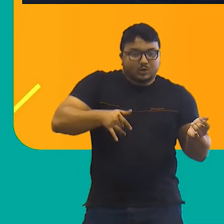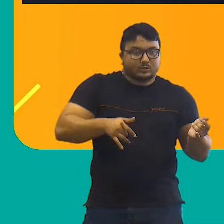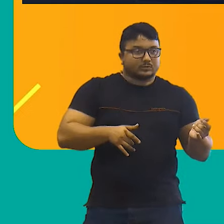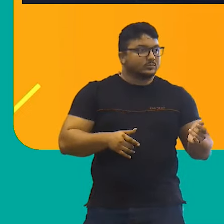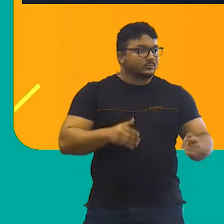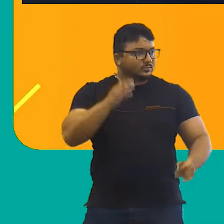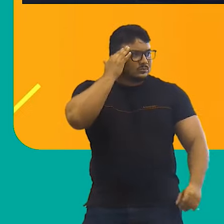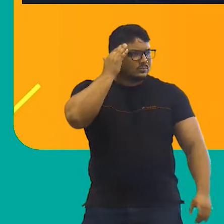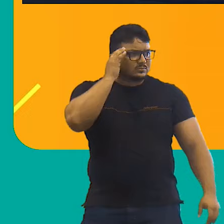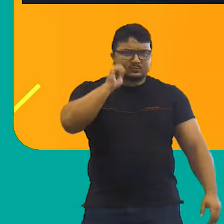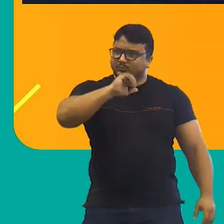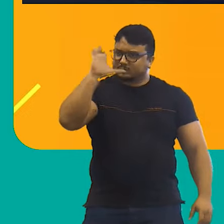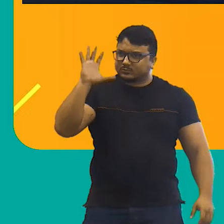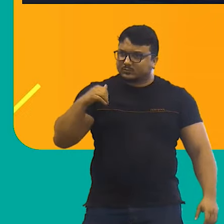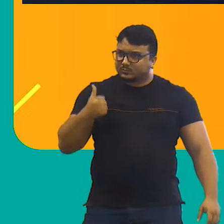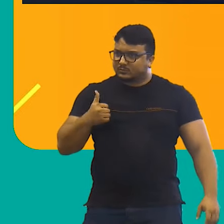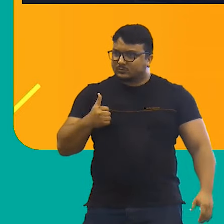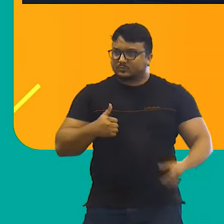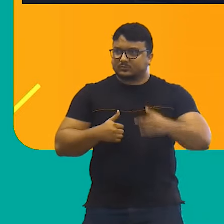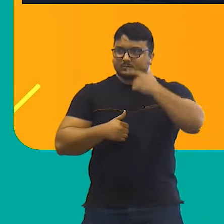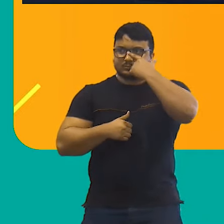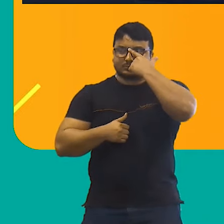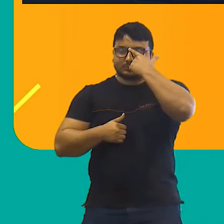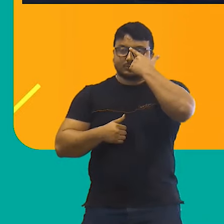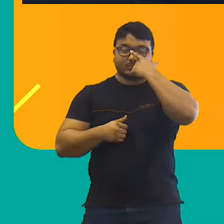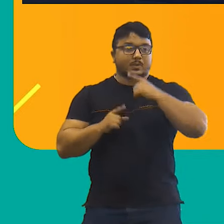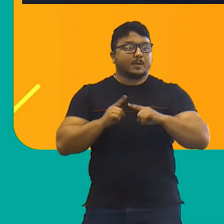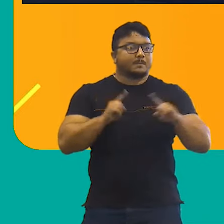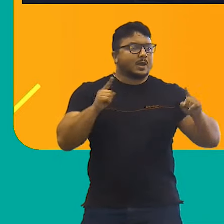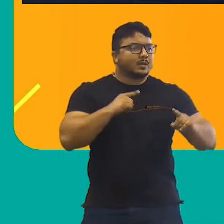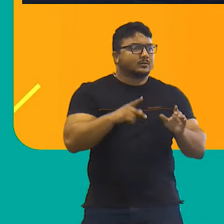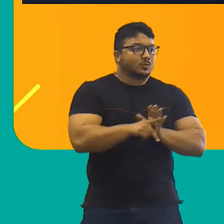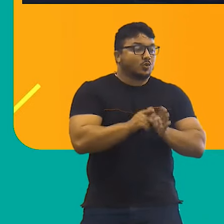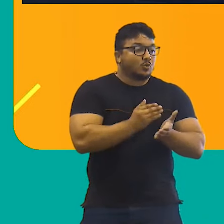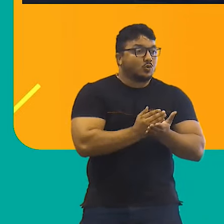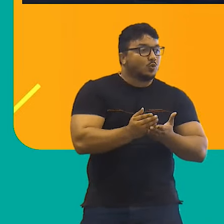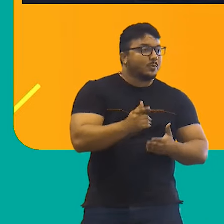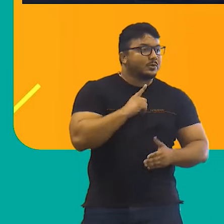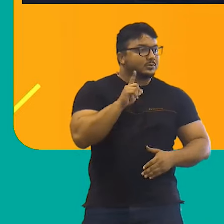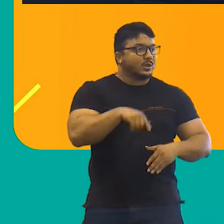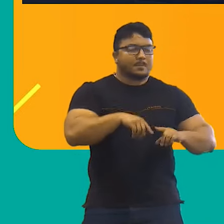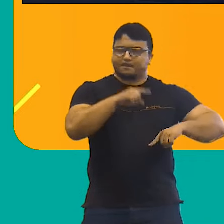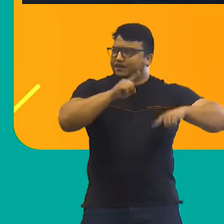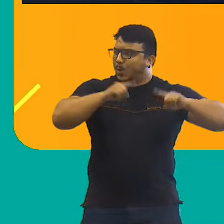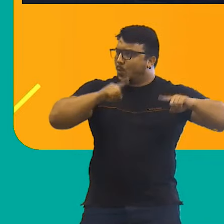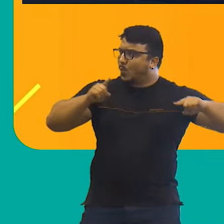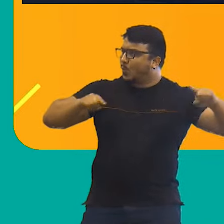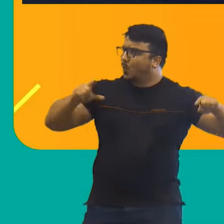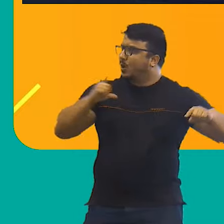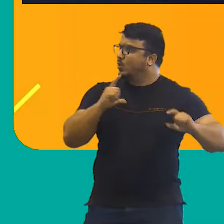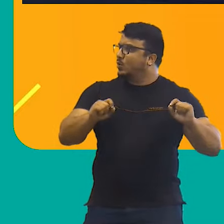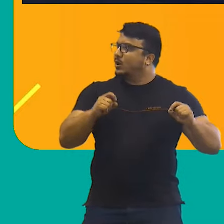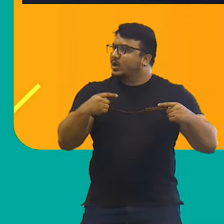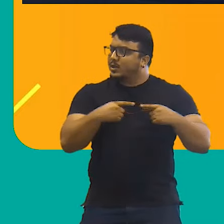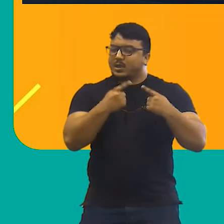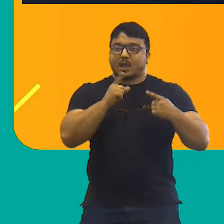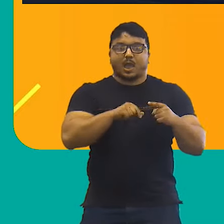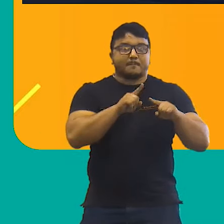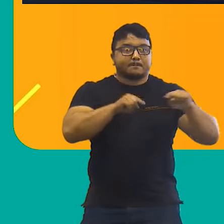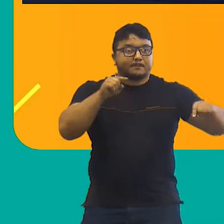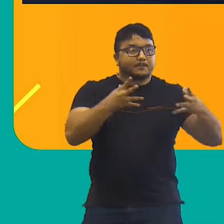sentido para vocês? Tá. Mas à medida, no começo, quando a corda vibrava, ela vibrava